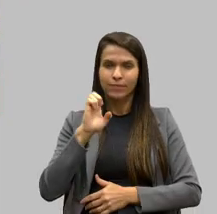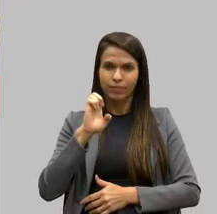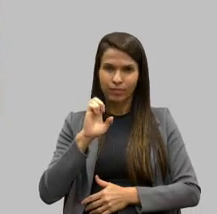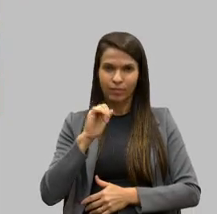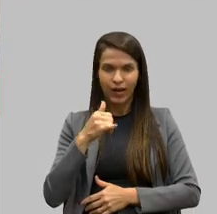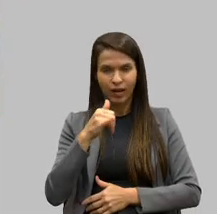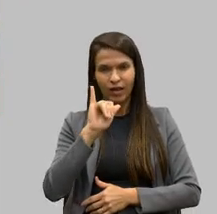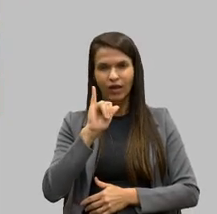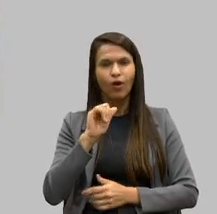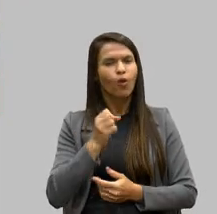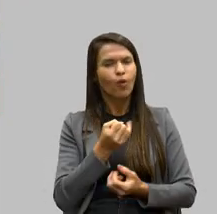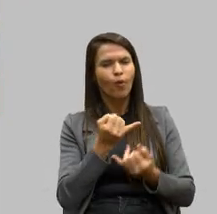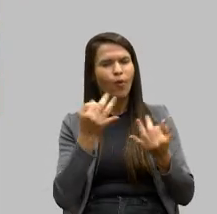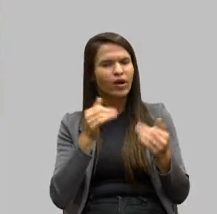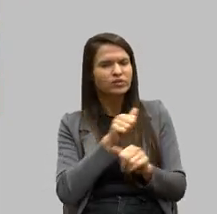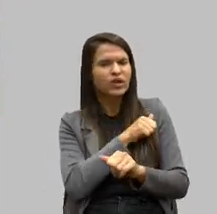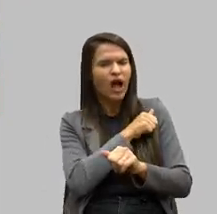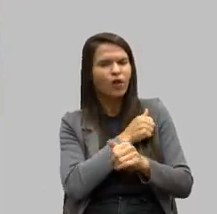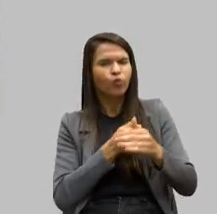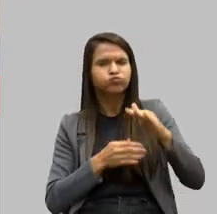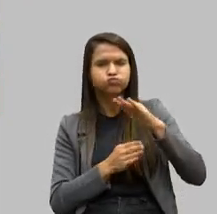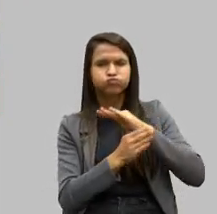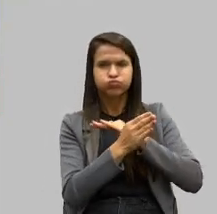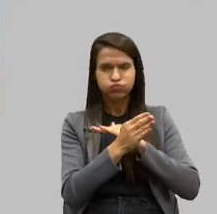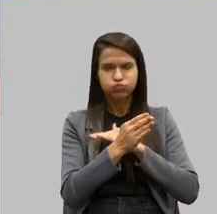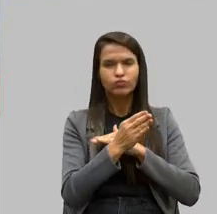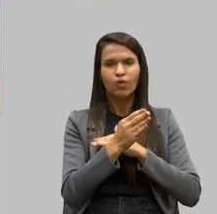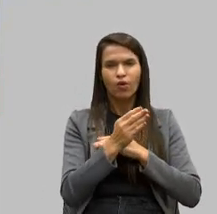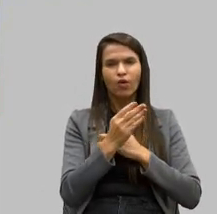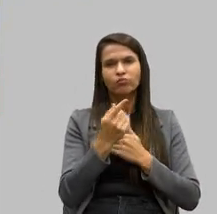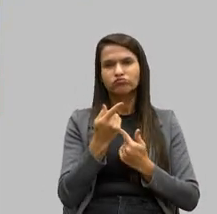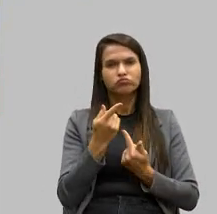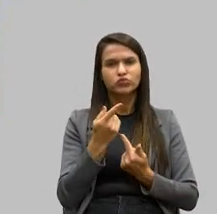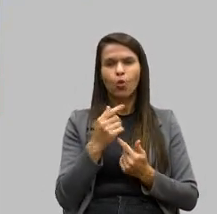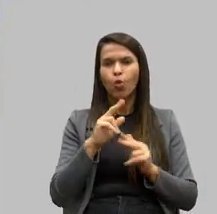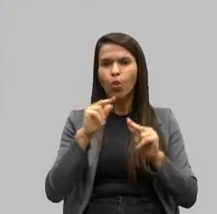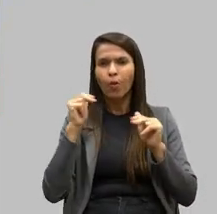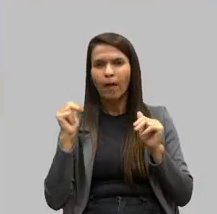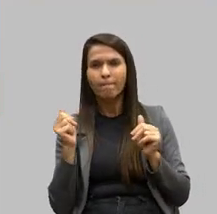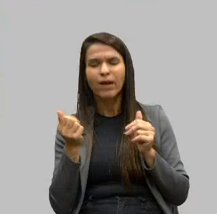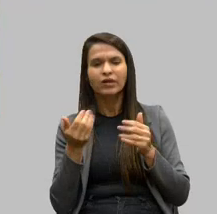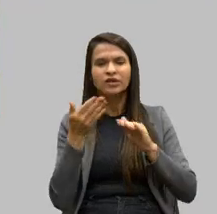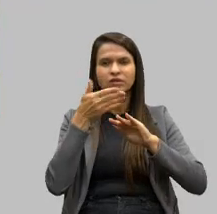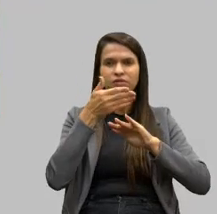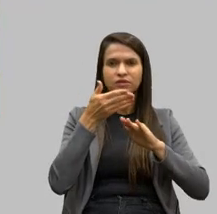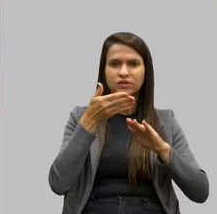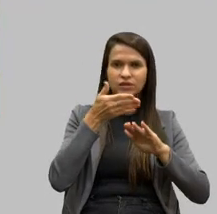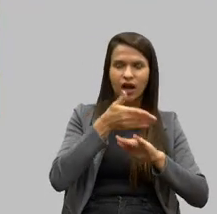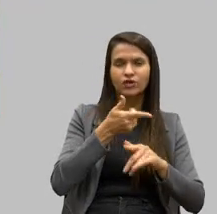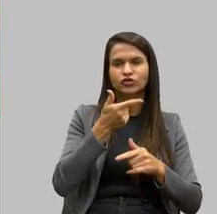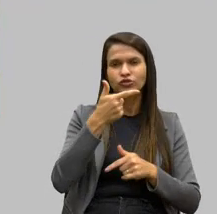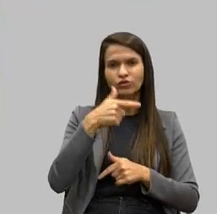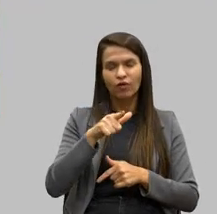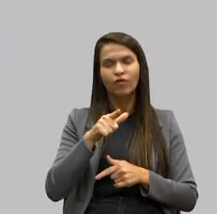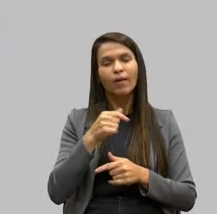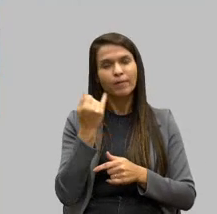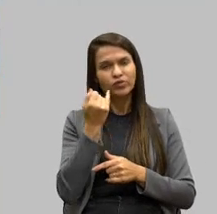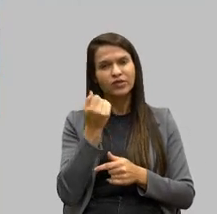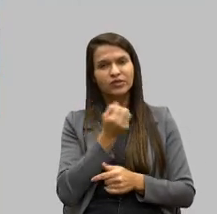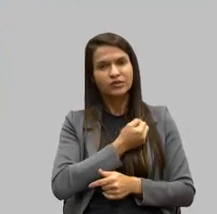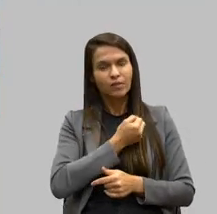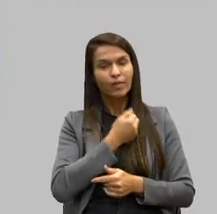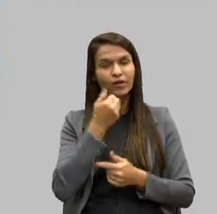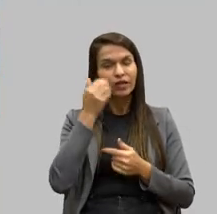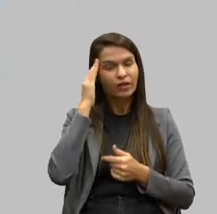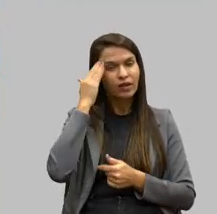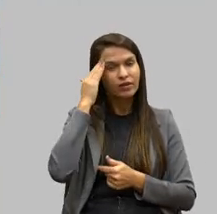alunos têm feito acesso, quantos alunos acessaram uma vez, nunca mais entraram. Então, seria importante que a gente tivesse esses números até para poder entender